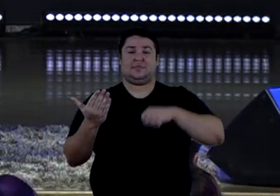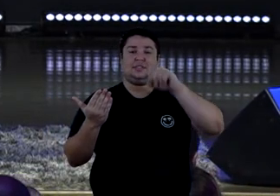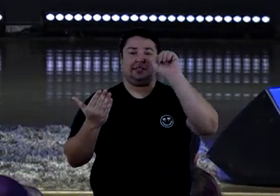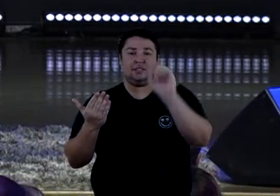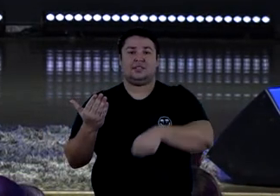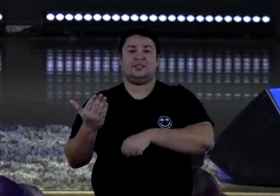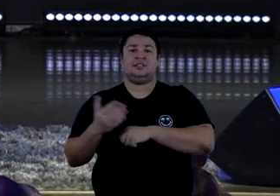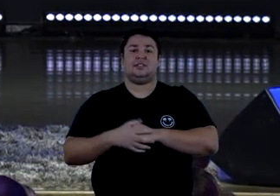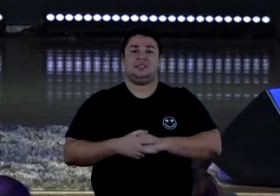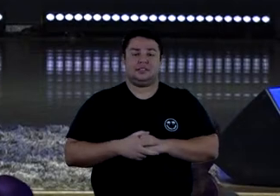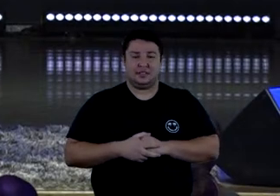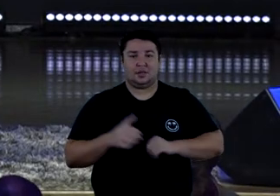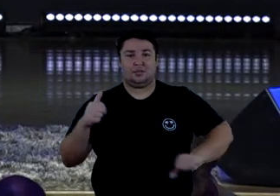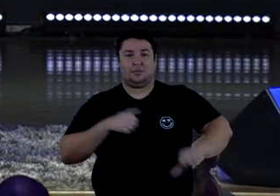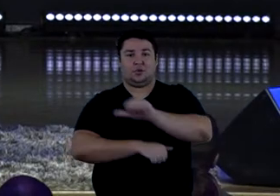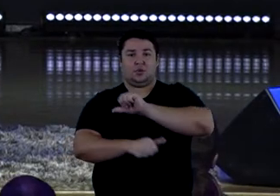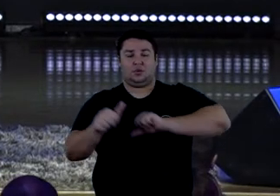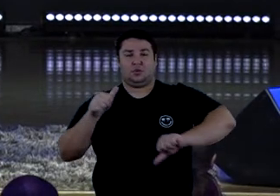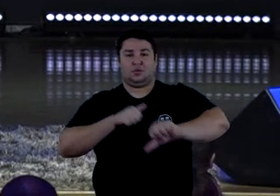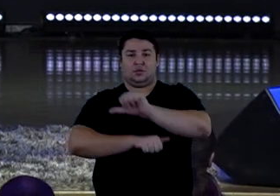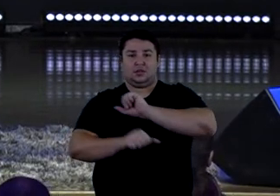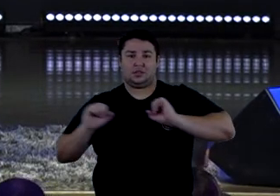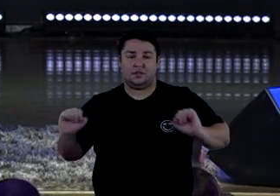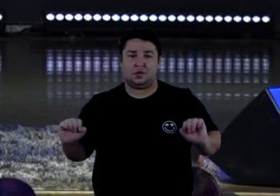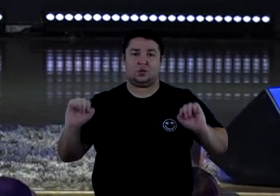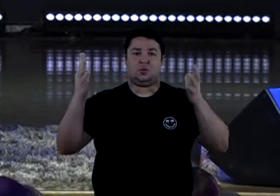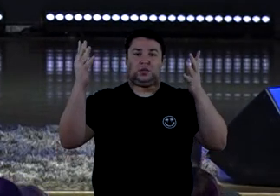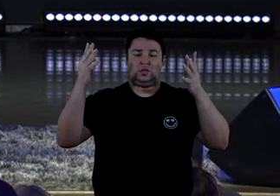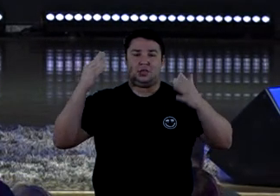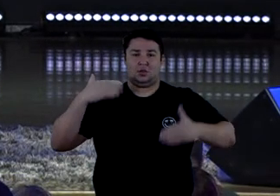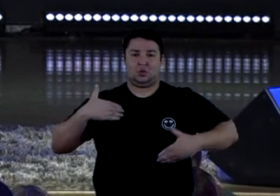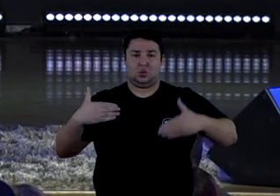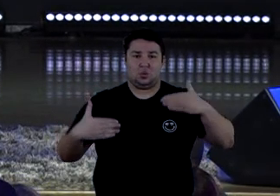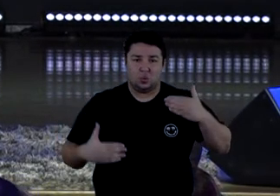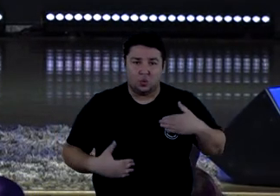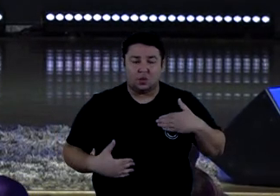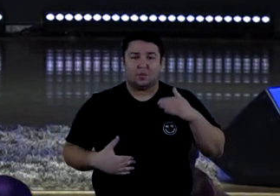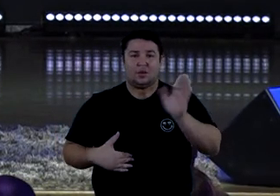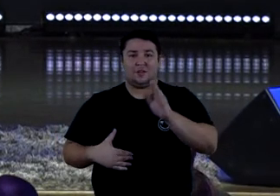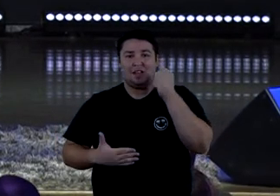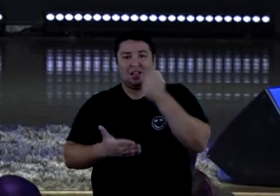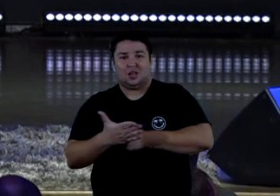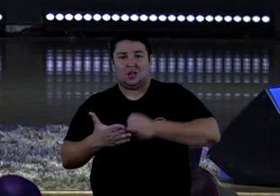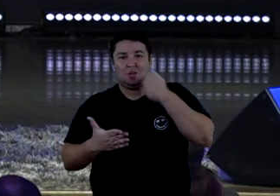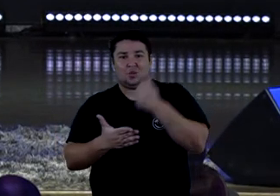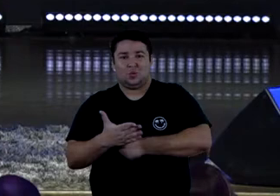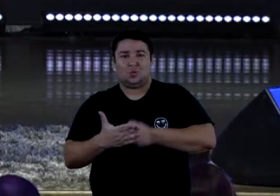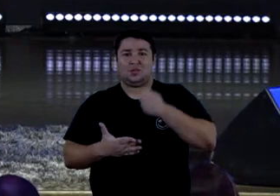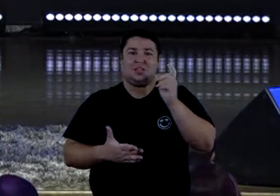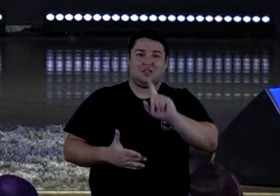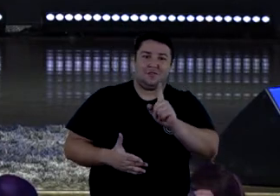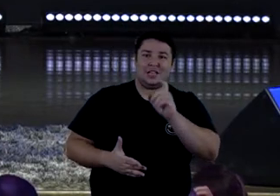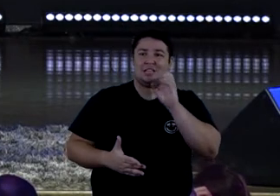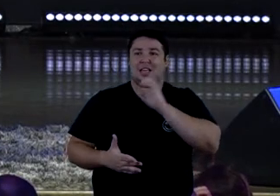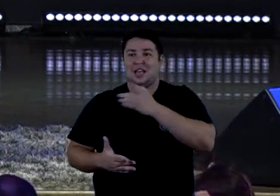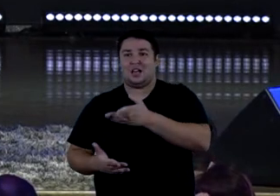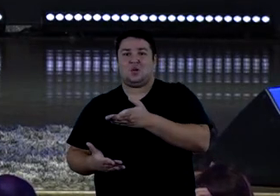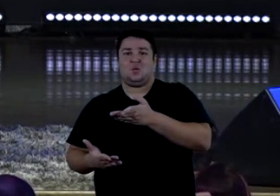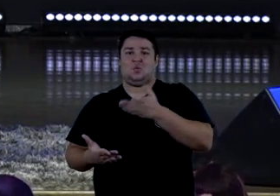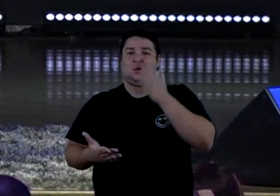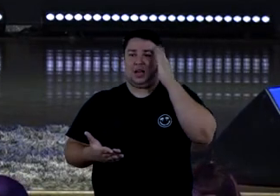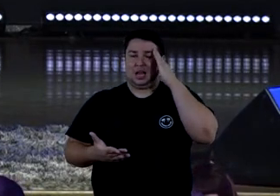aí sim a mudança vai acontecer na nossa natureza. Aí não vai mais ter luta com selvageria, não vai mais ter luta